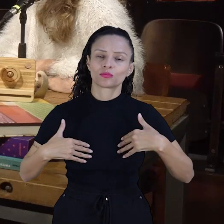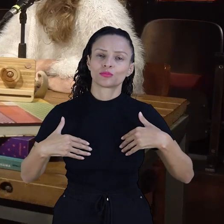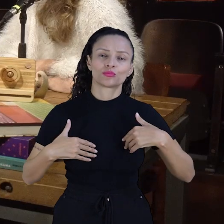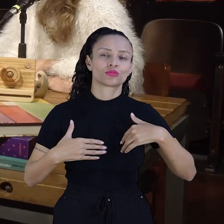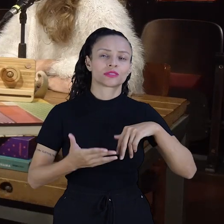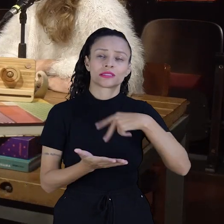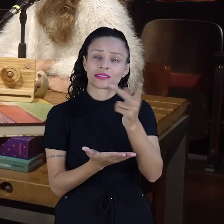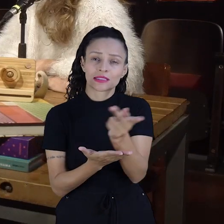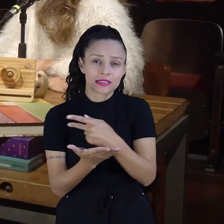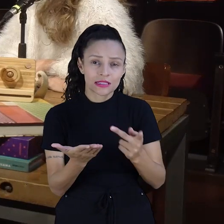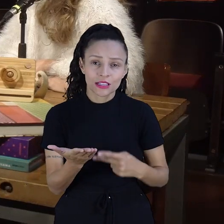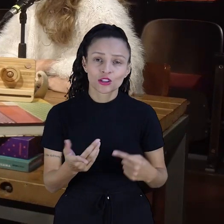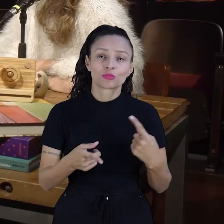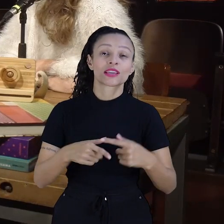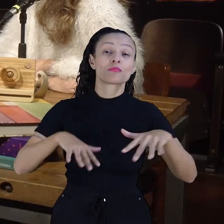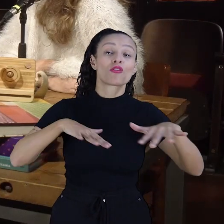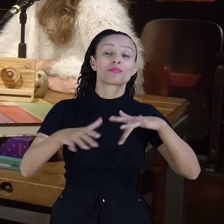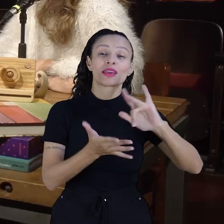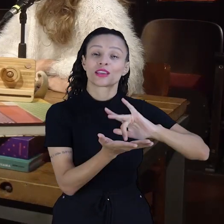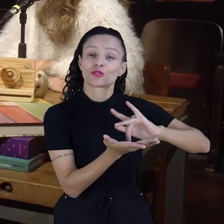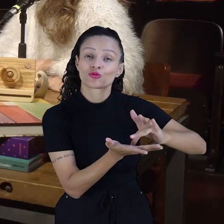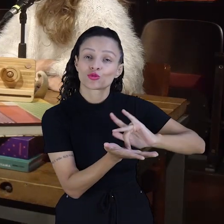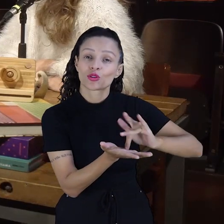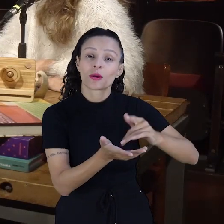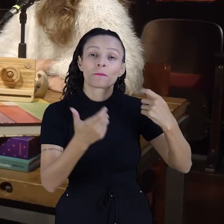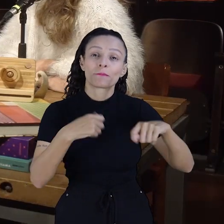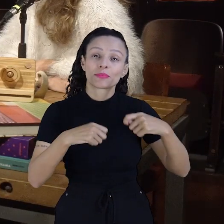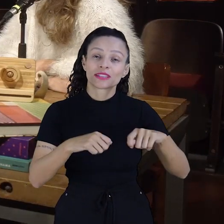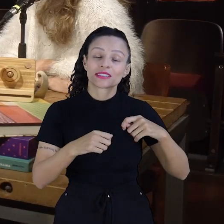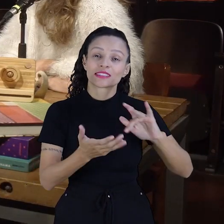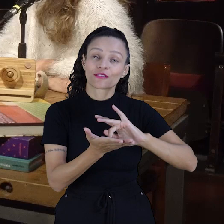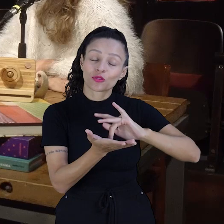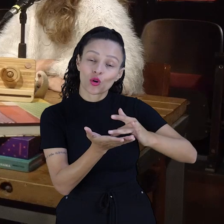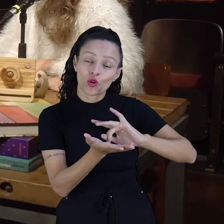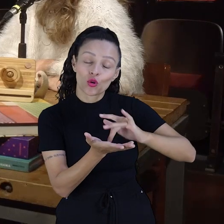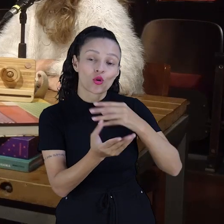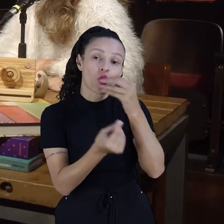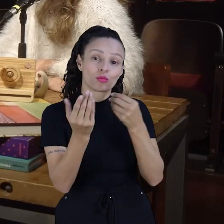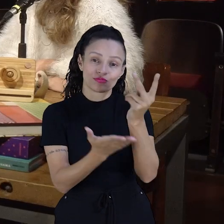essas crianças desenharam, porque para desenhar o movimento, eles precisavam cortar esse corpo, né?